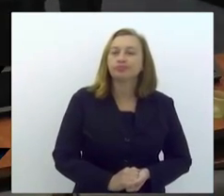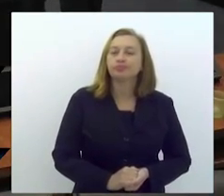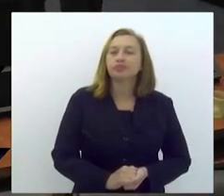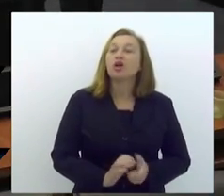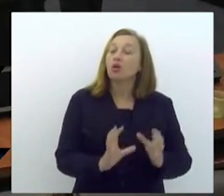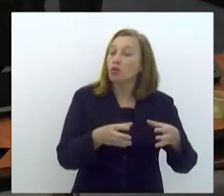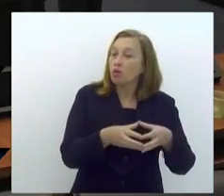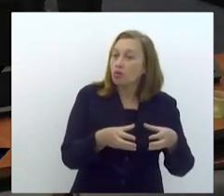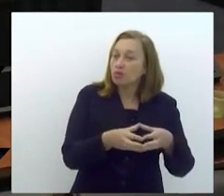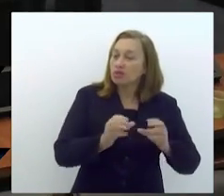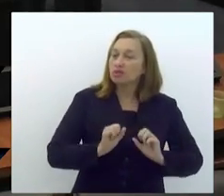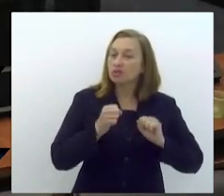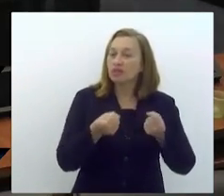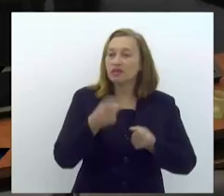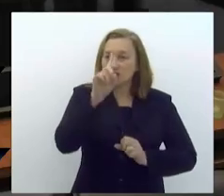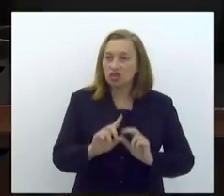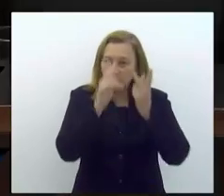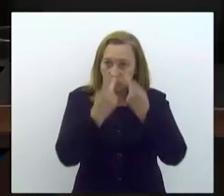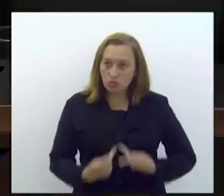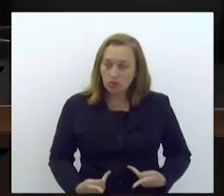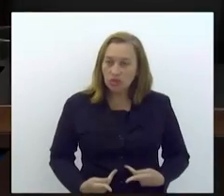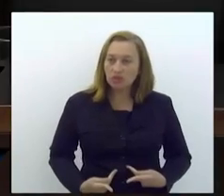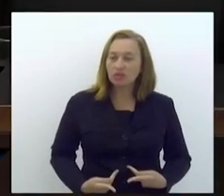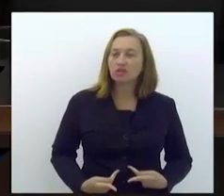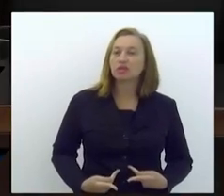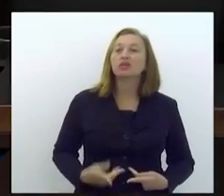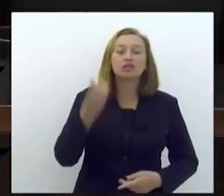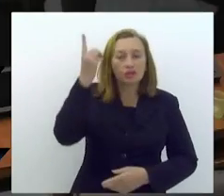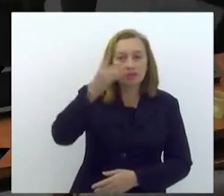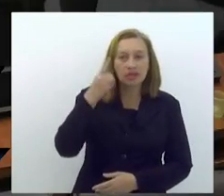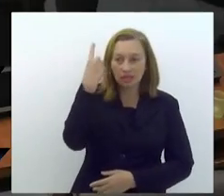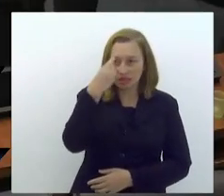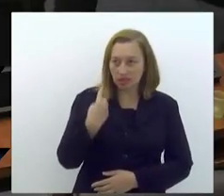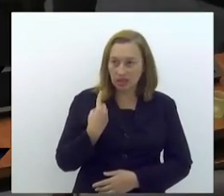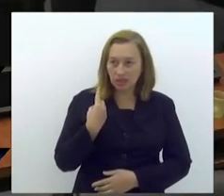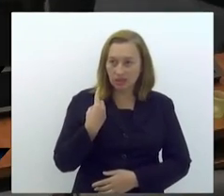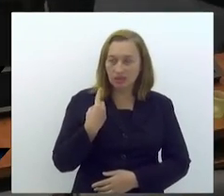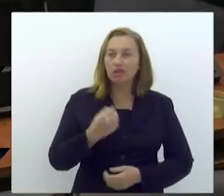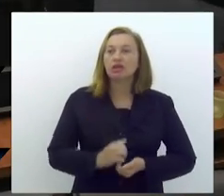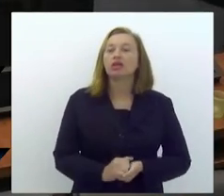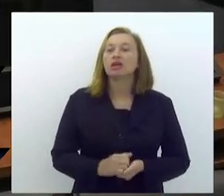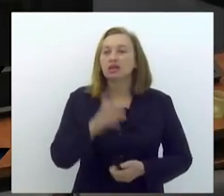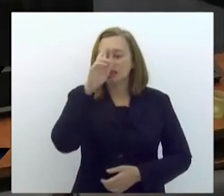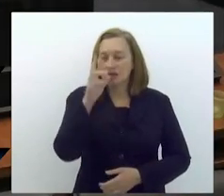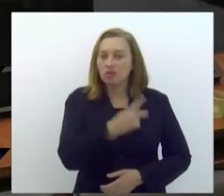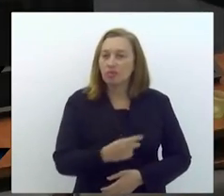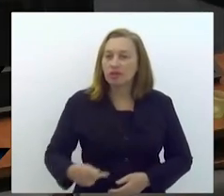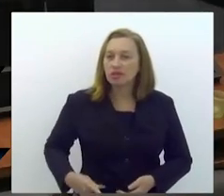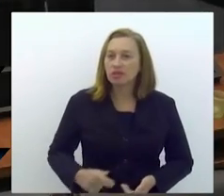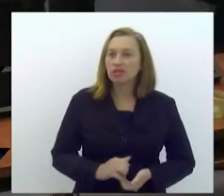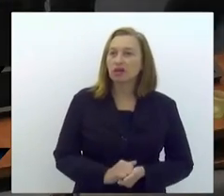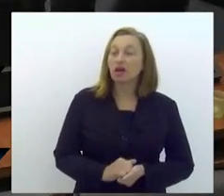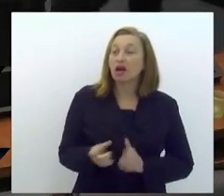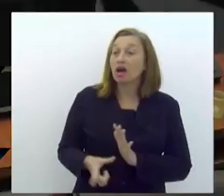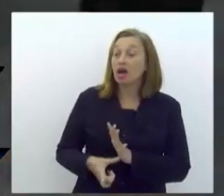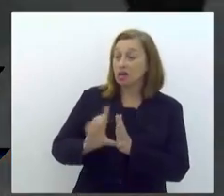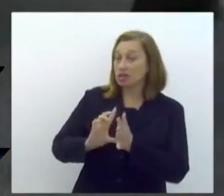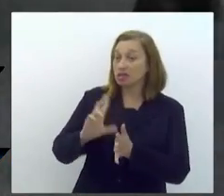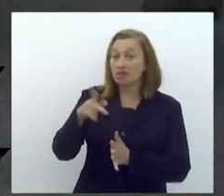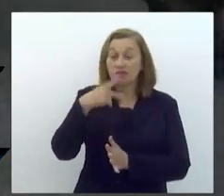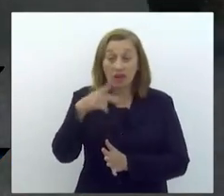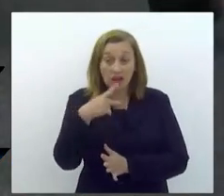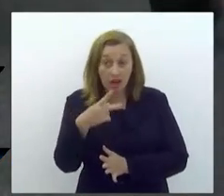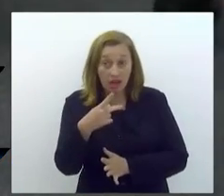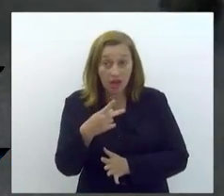pela comissão de defesa dos direitos humanos e cidadania deputada Dani Monteiro senhora presidenta antes de falar o